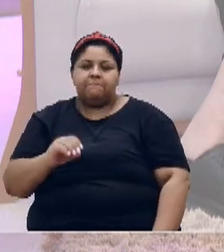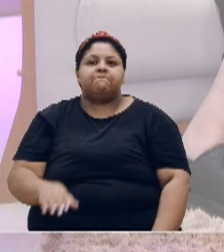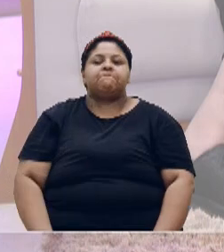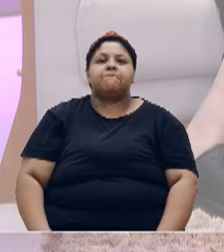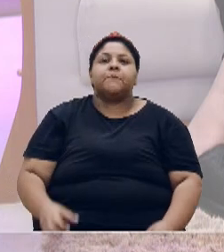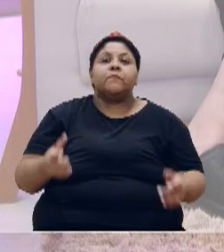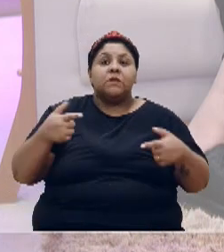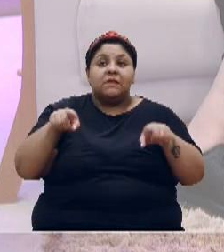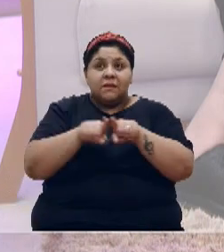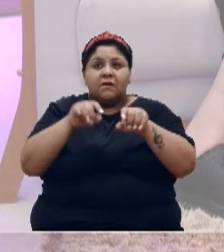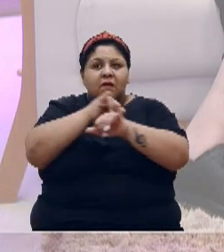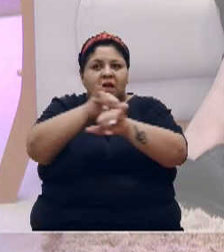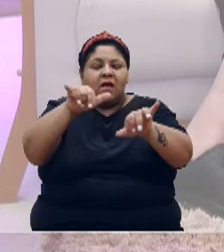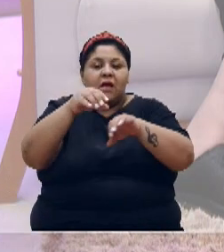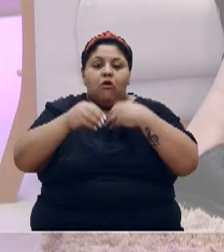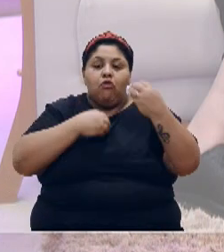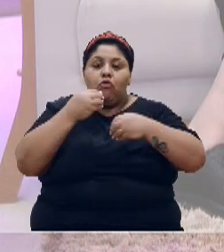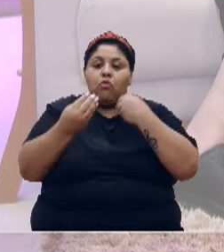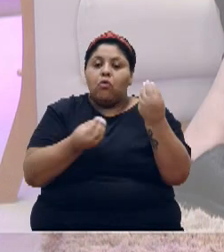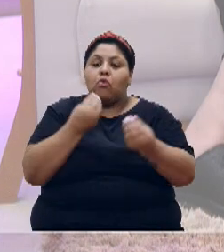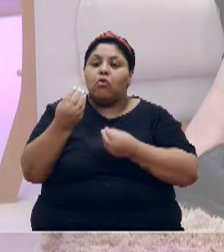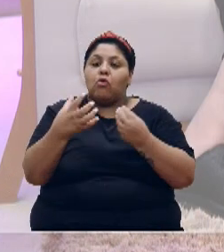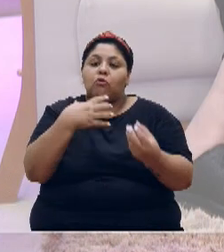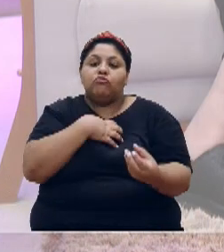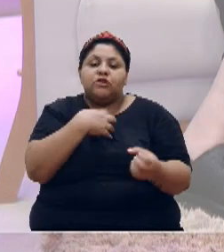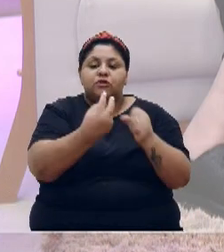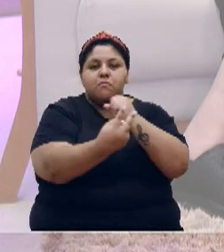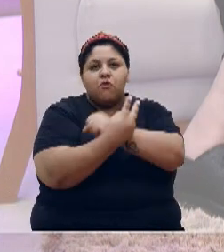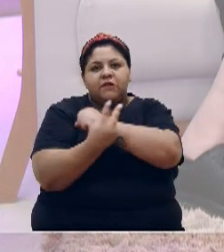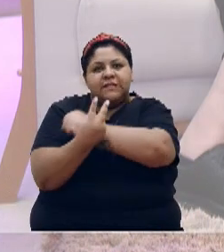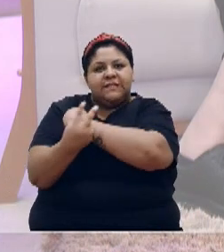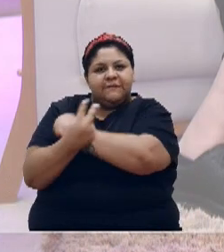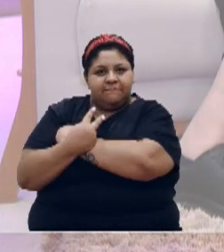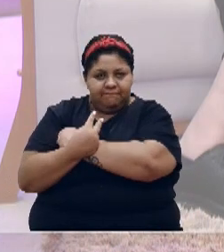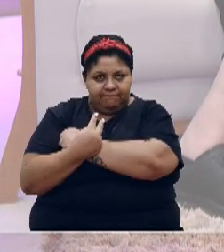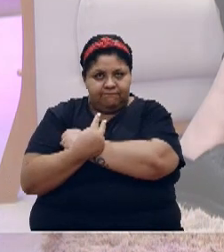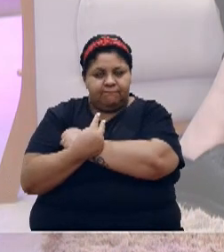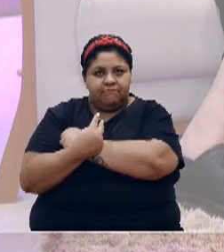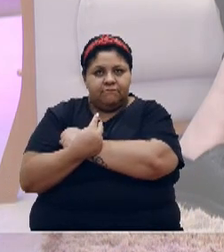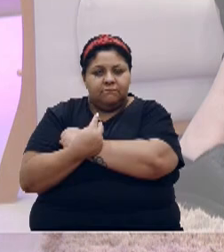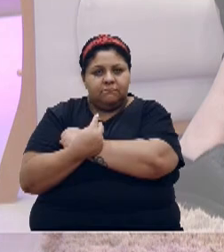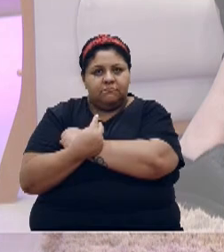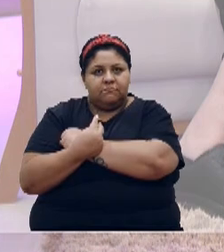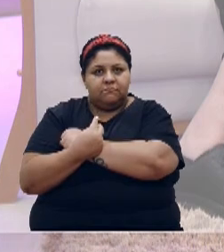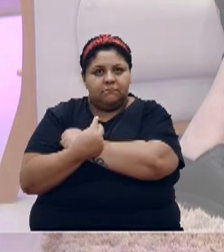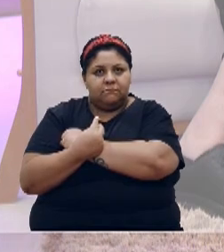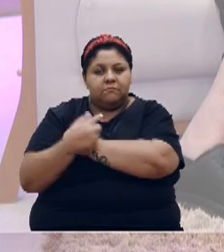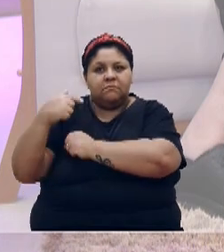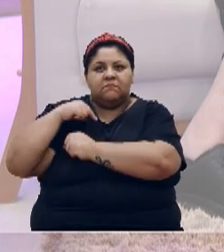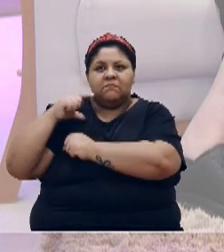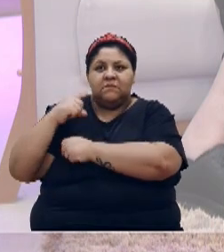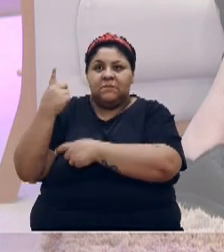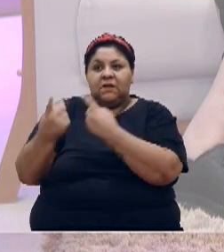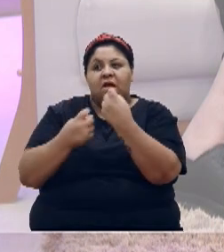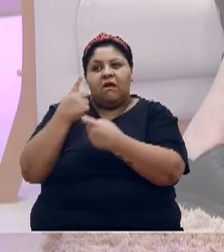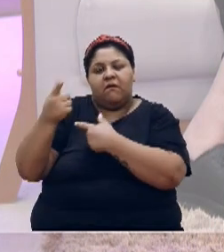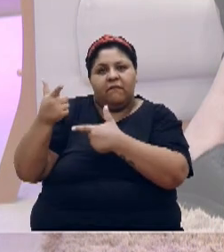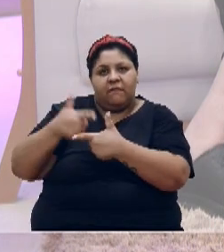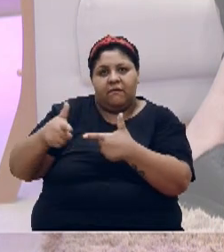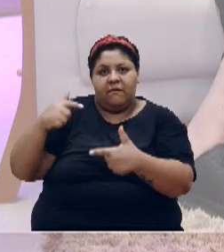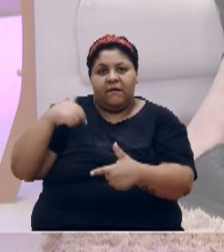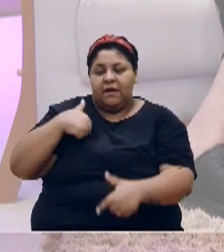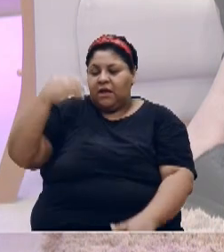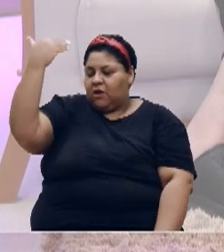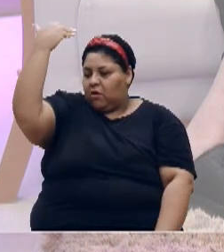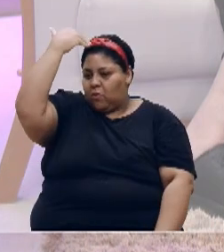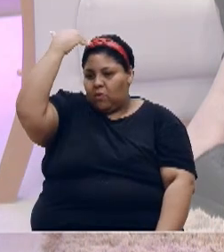também, porque eu sentia como uma forma de me proteger. Tanto é que teve algumas situações em que eu não